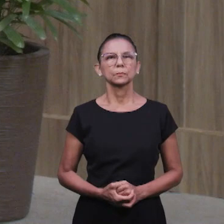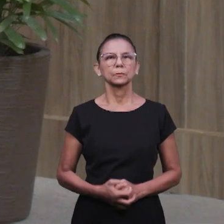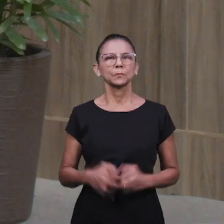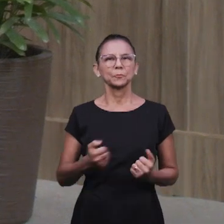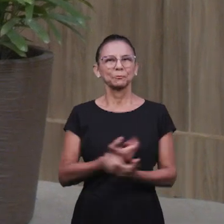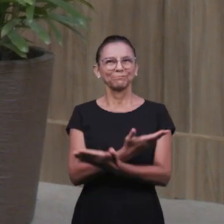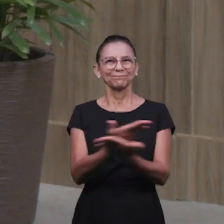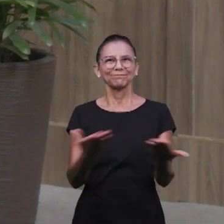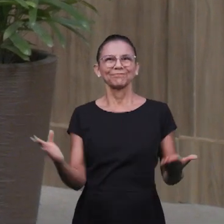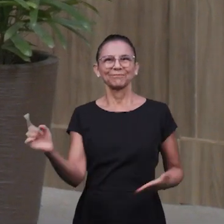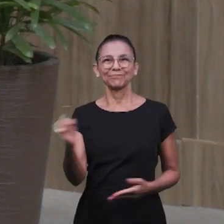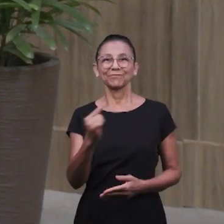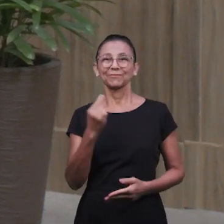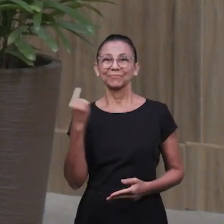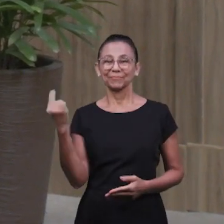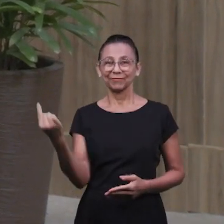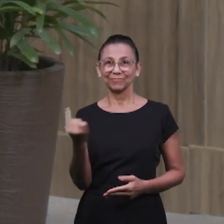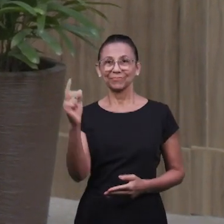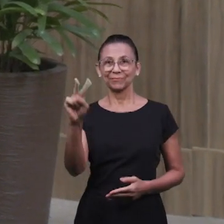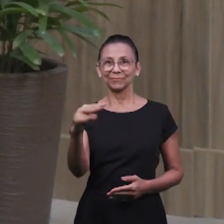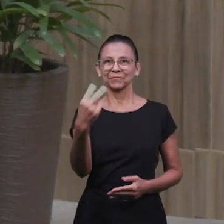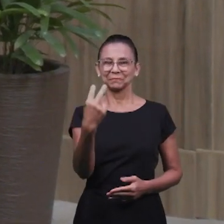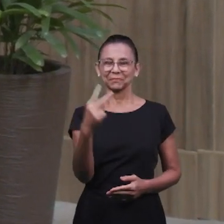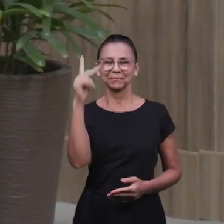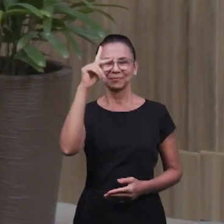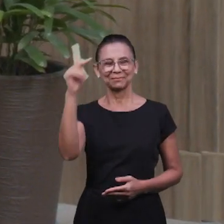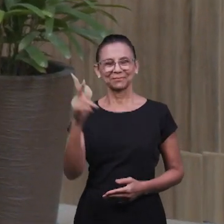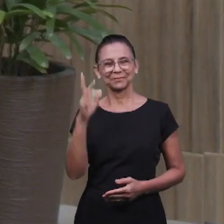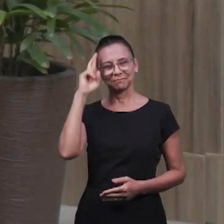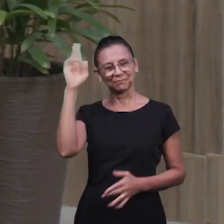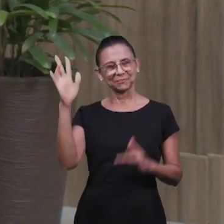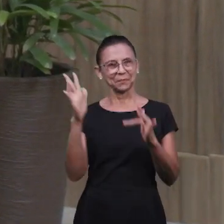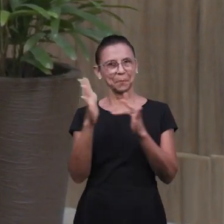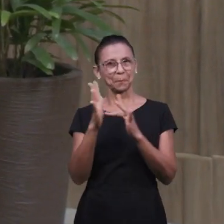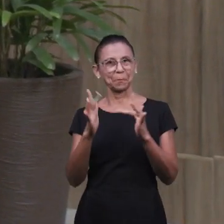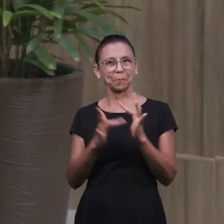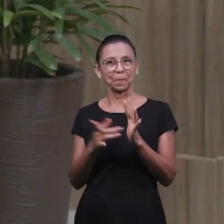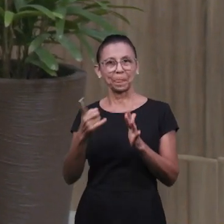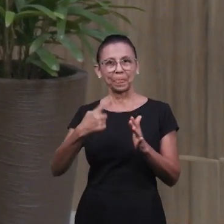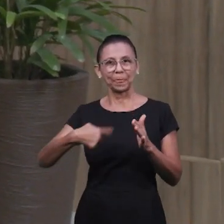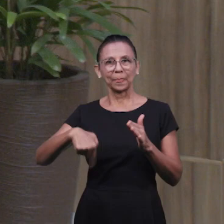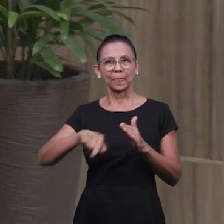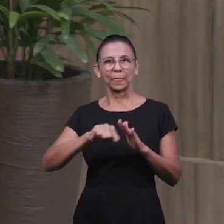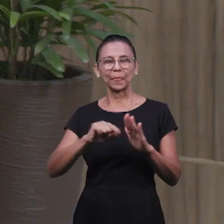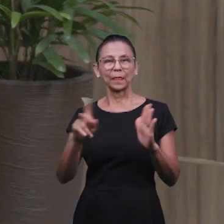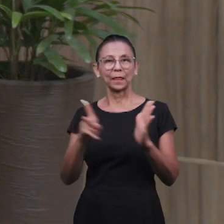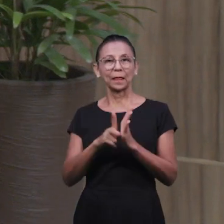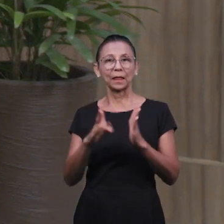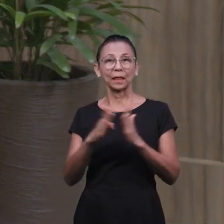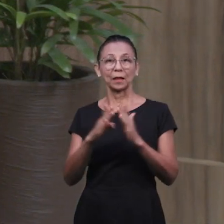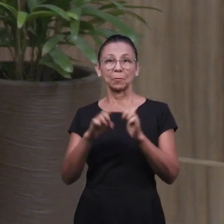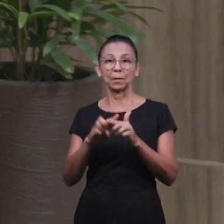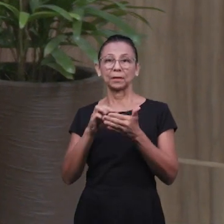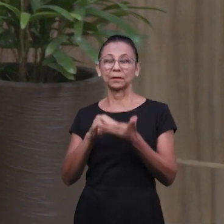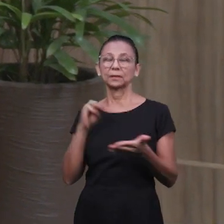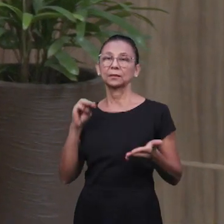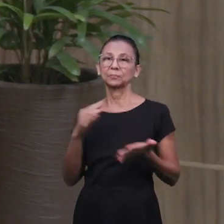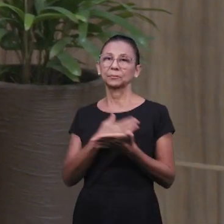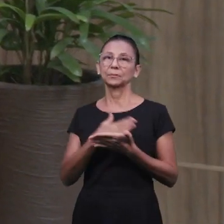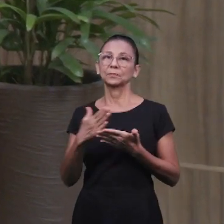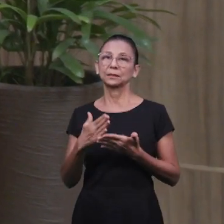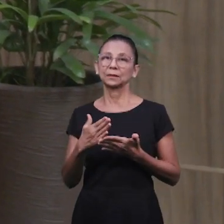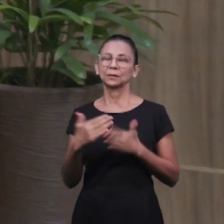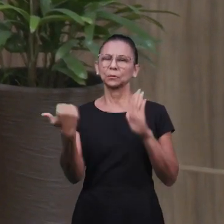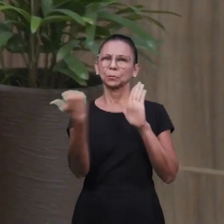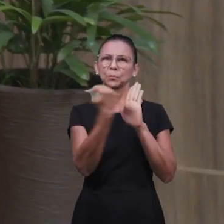Eu saúdo todos vocês que nos assistem com a paz do Senhor Jesus. Nós somos a Igreja Cristã Maranata e estamos começando agora